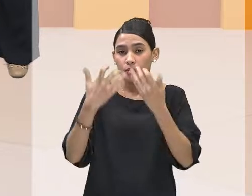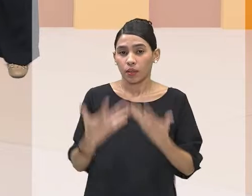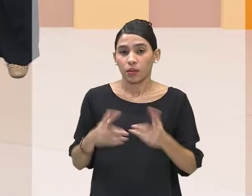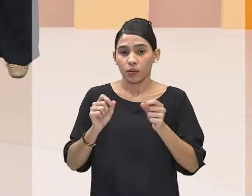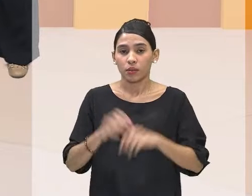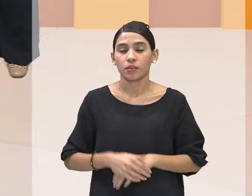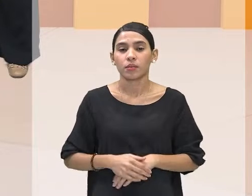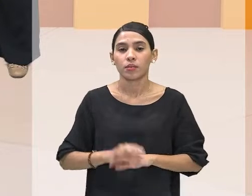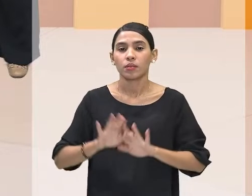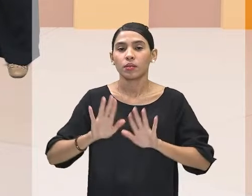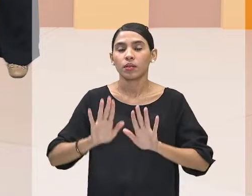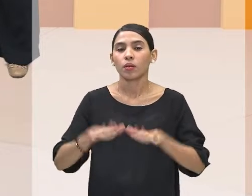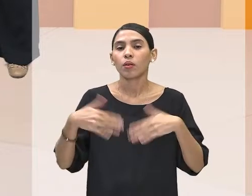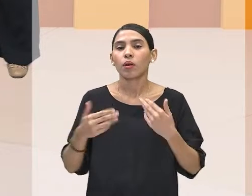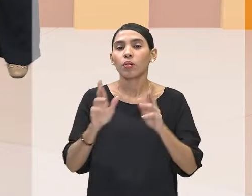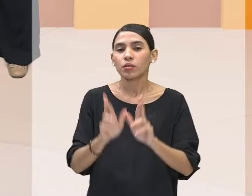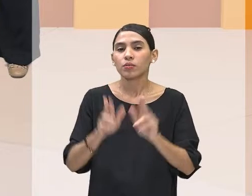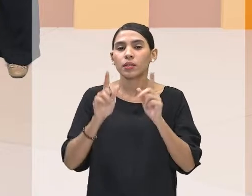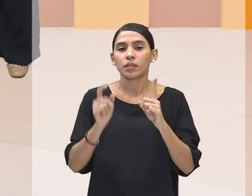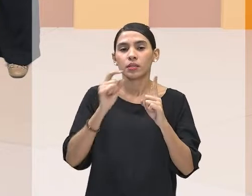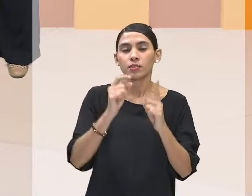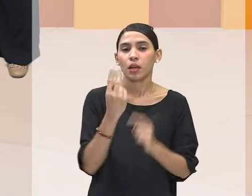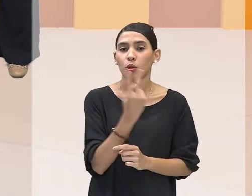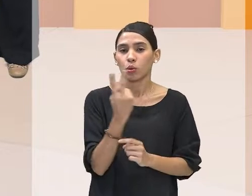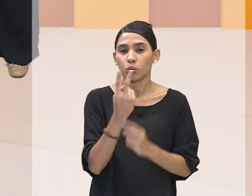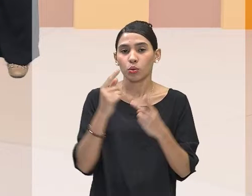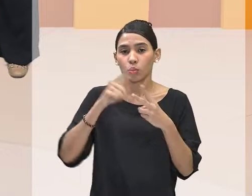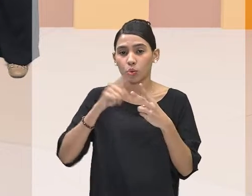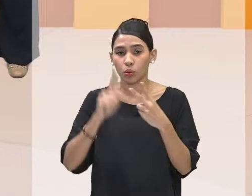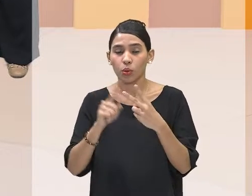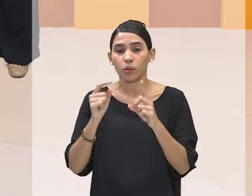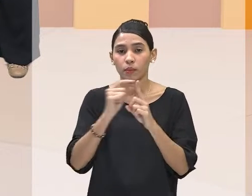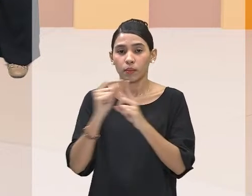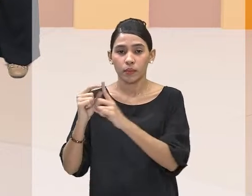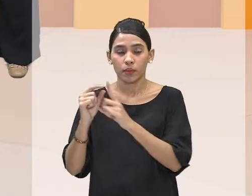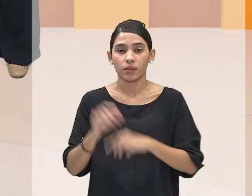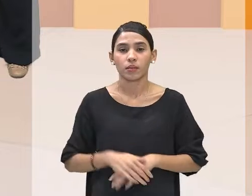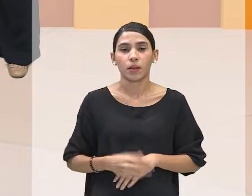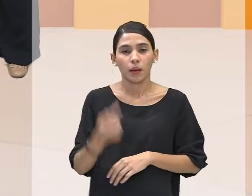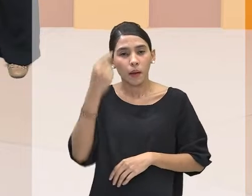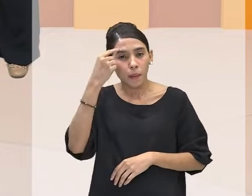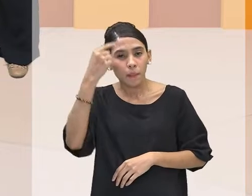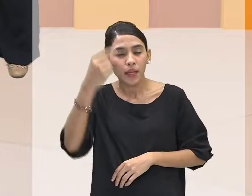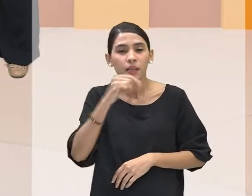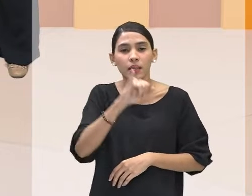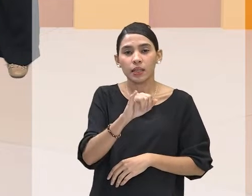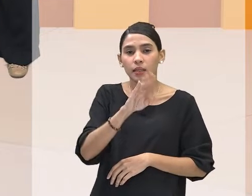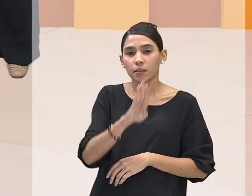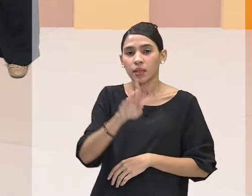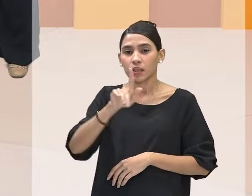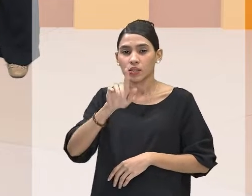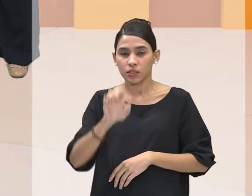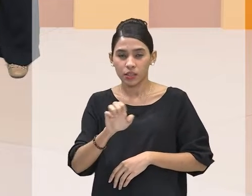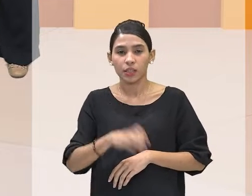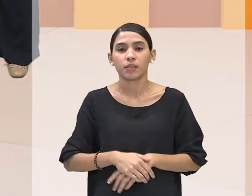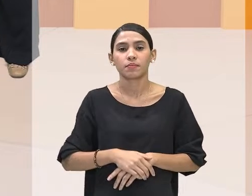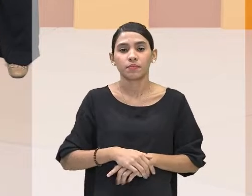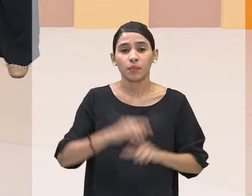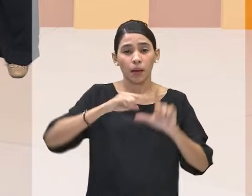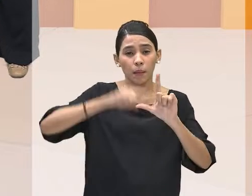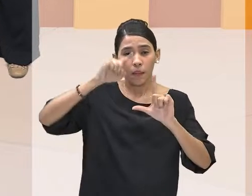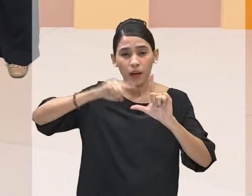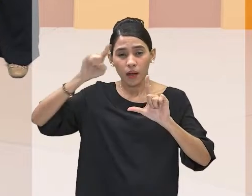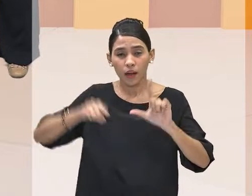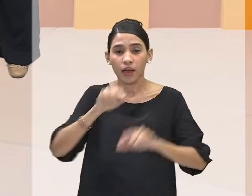a diferença entre dois termos importantes. Quando a gente pensa em IBGE, quando a gente fala em censo demográfico,